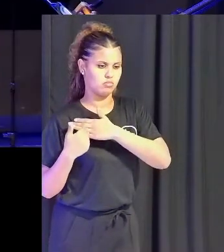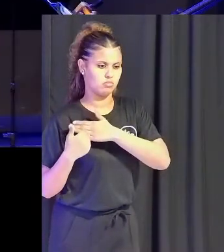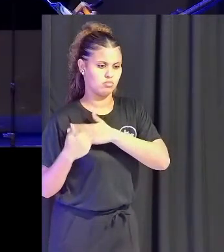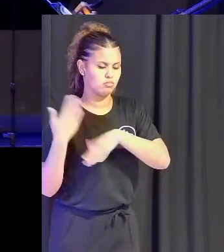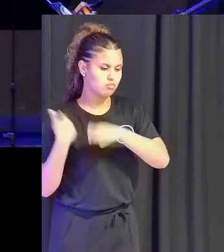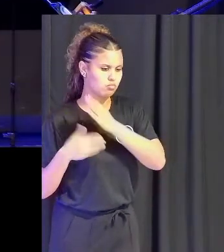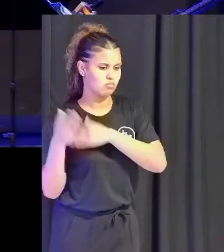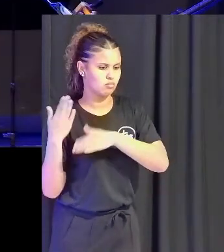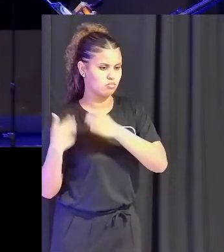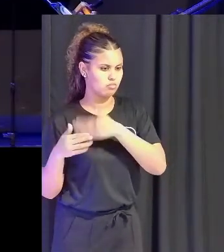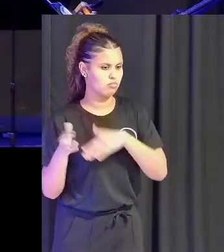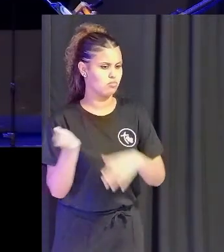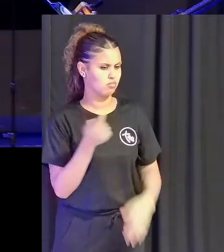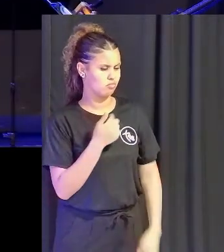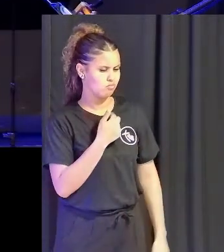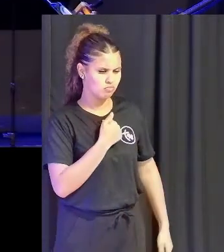passado.